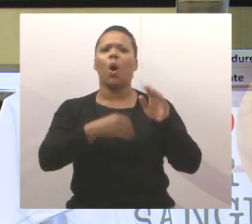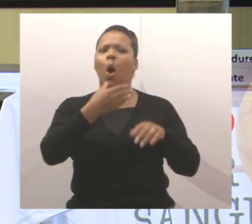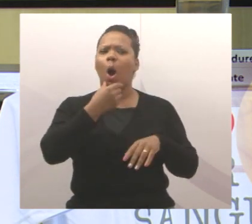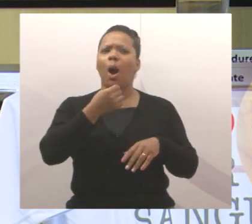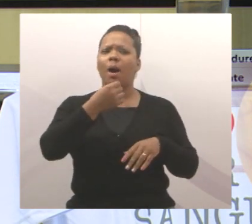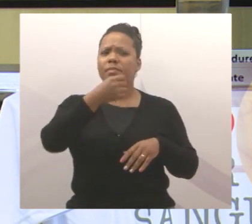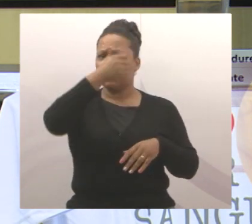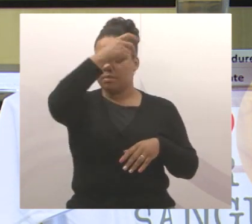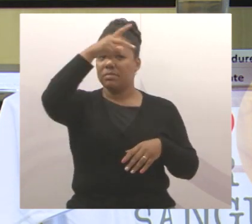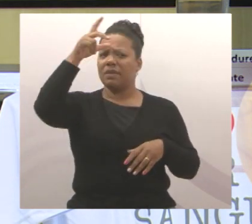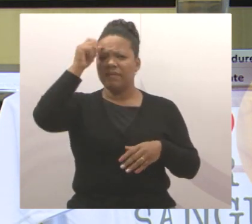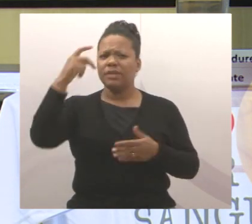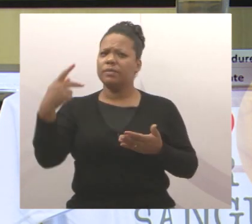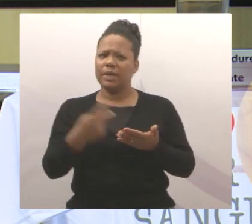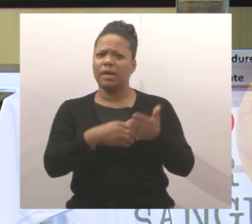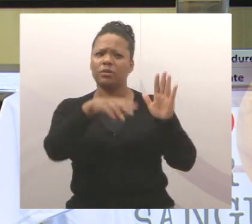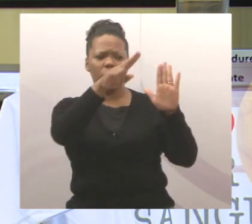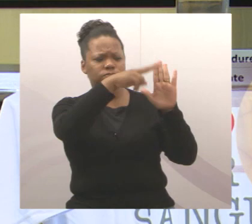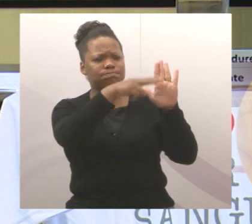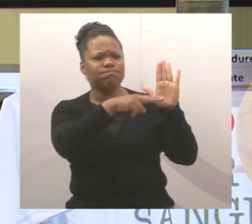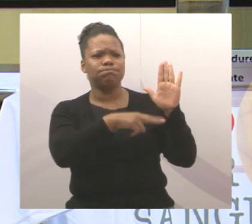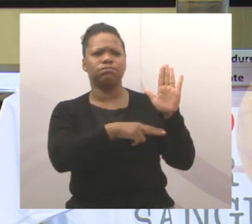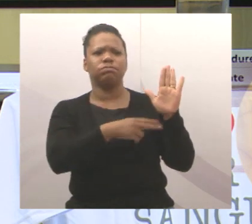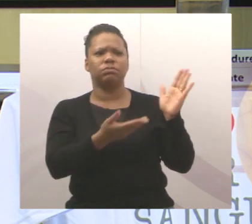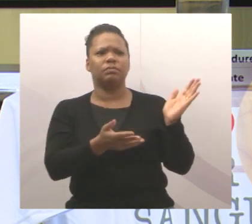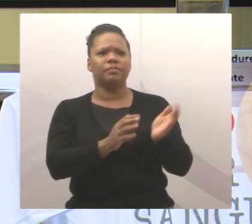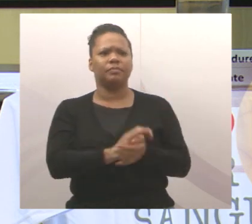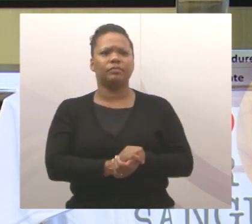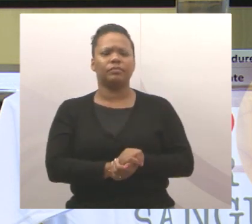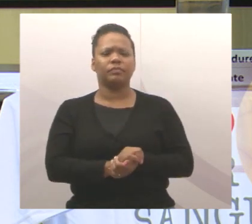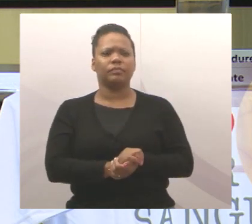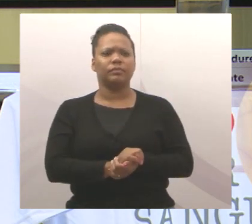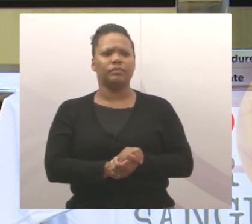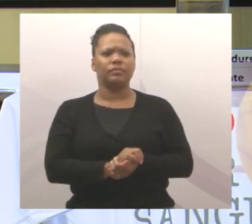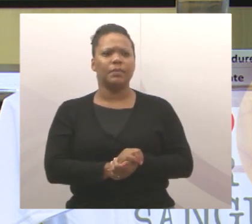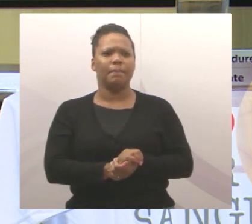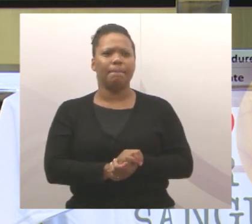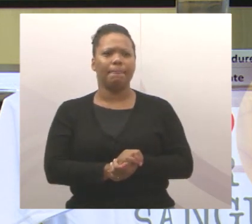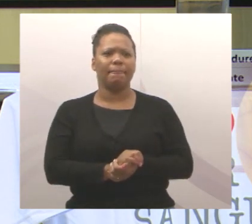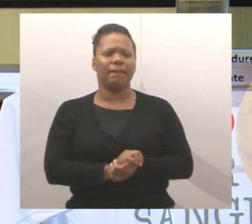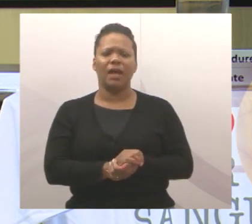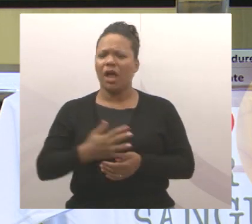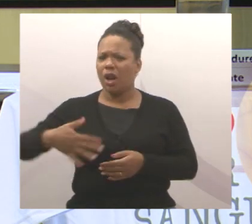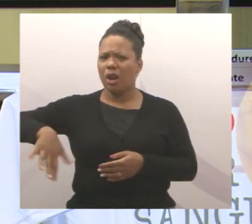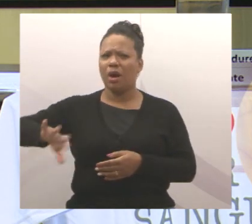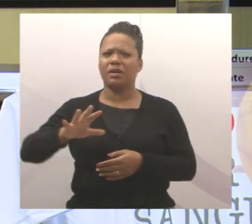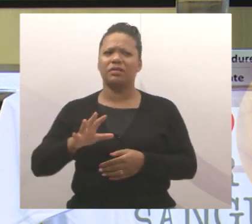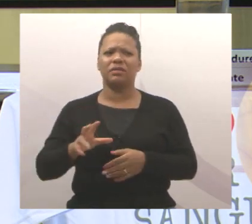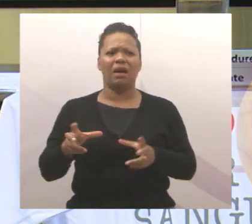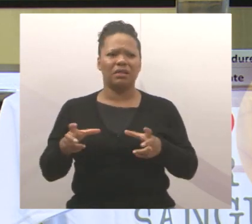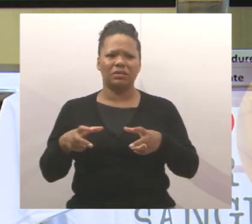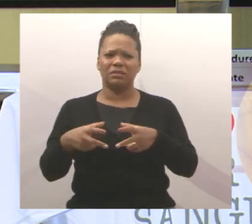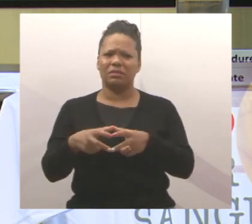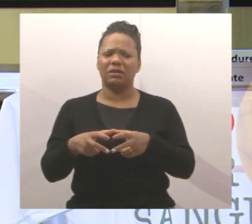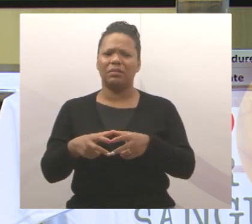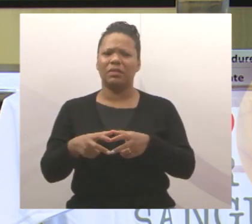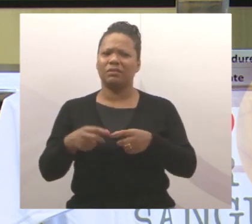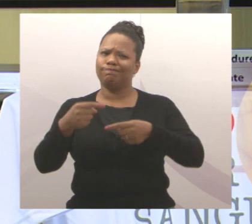denunciado, sendo que este ilibado parlamento certamente não será conivente com condutas